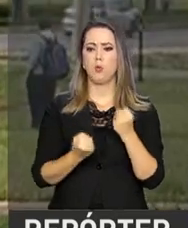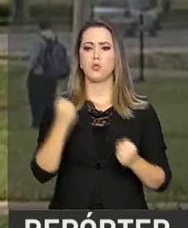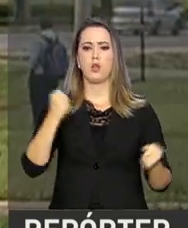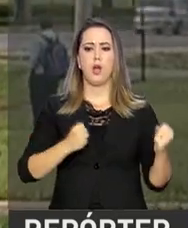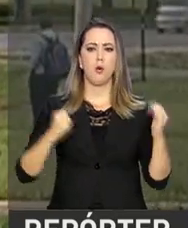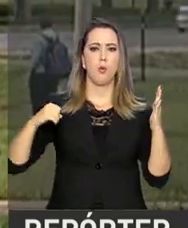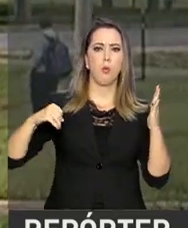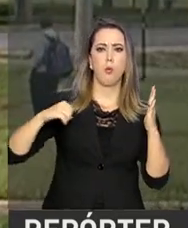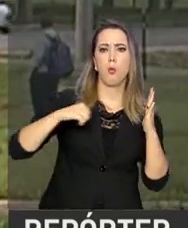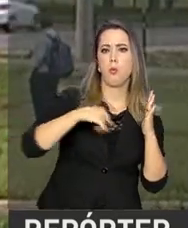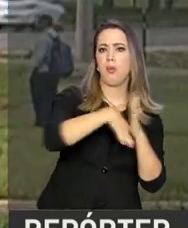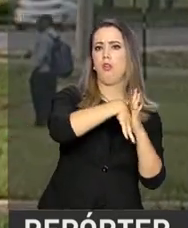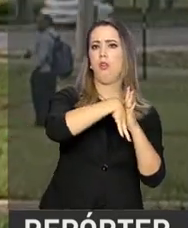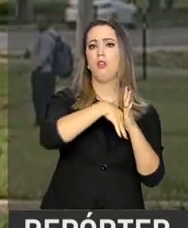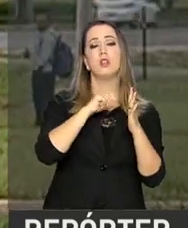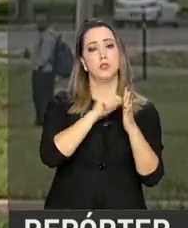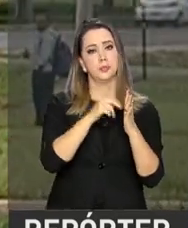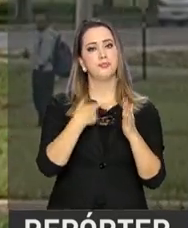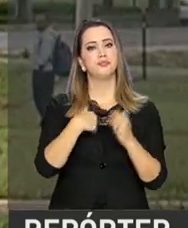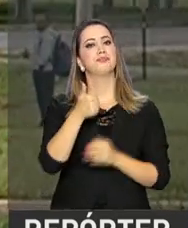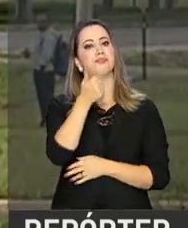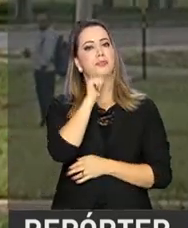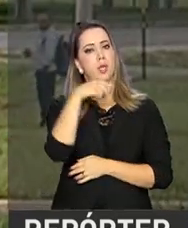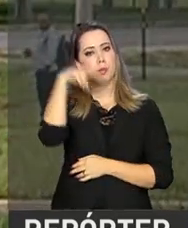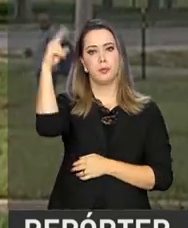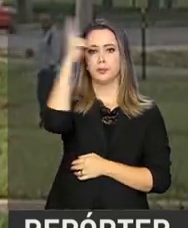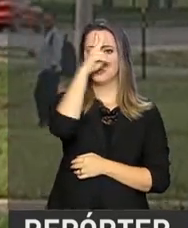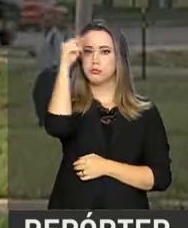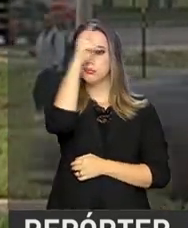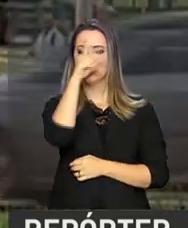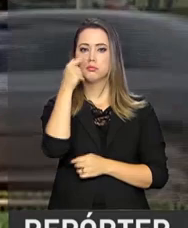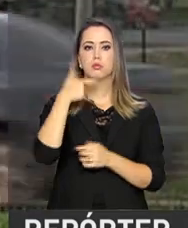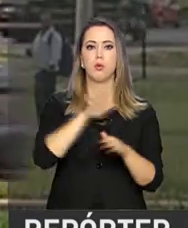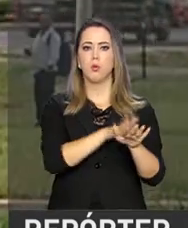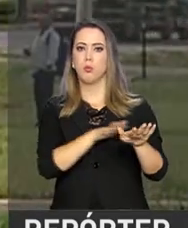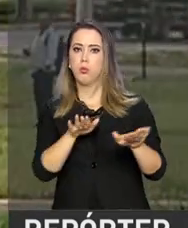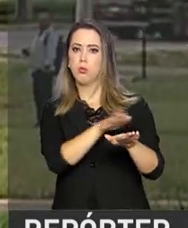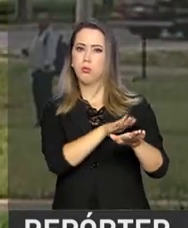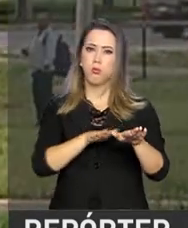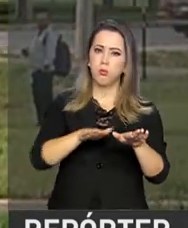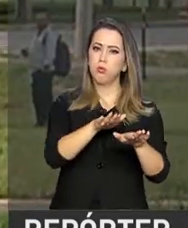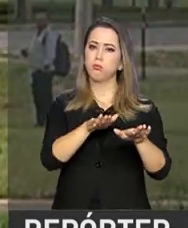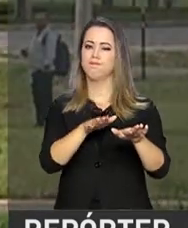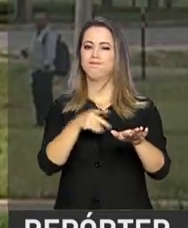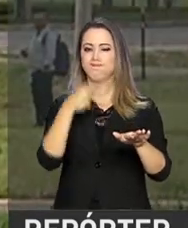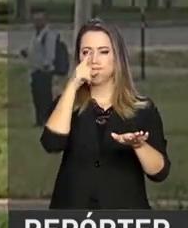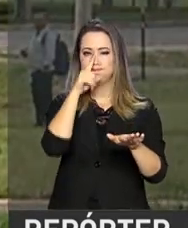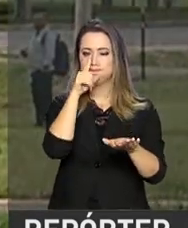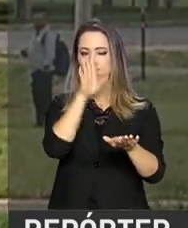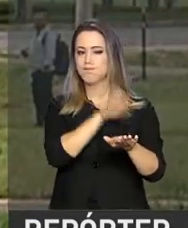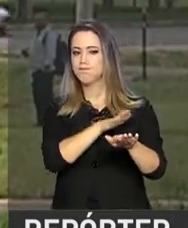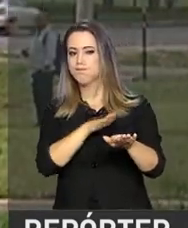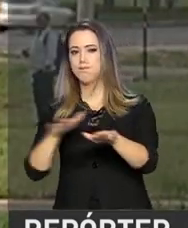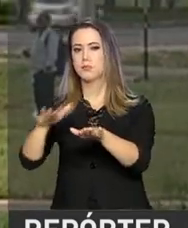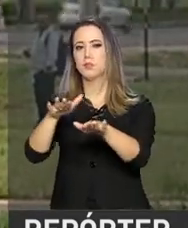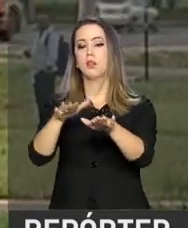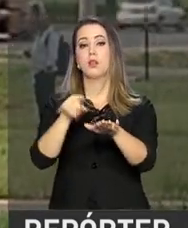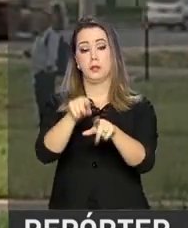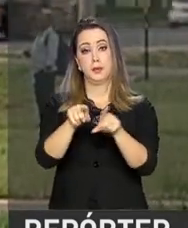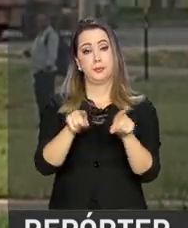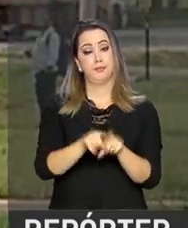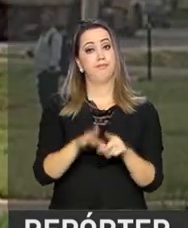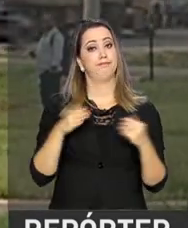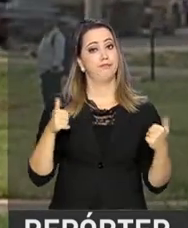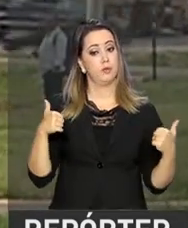pode citar aí, por exemplo, a embriaguez ao volante, as ultrapassagens devidas que causam aquelas colisões frontais onde os veículos batem de frente,